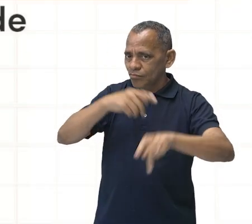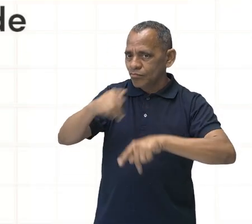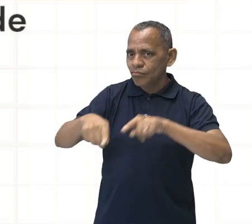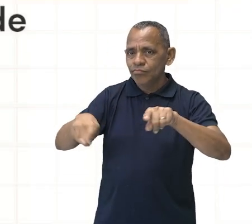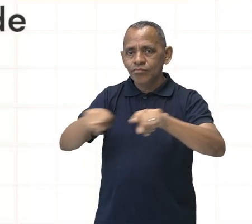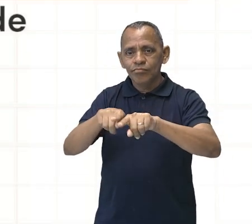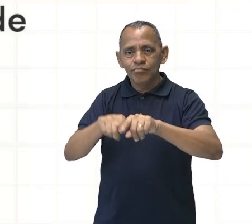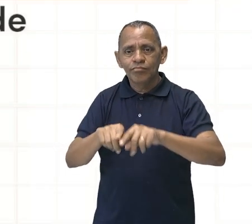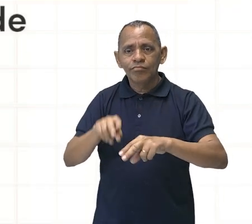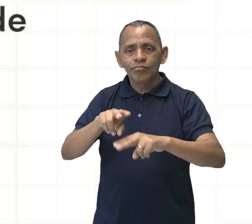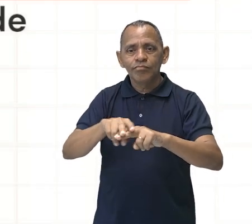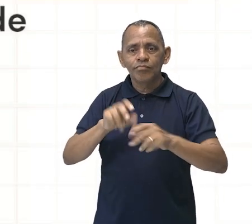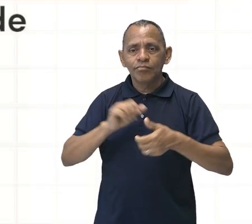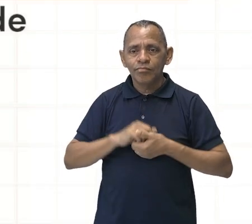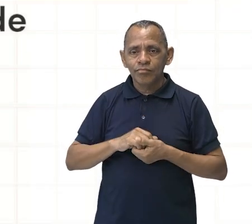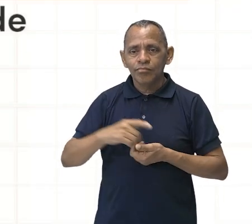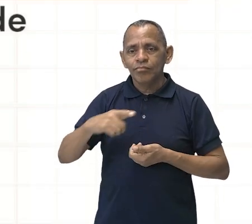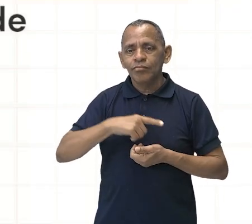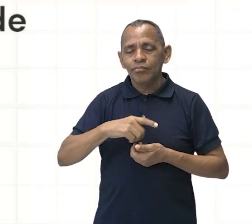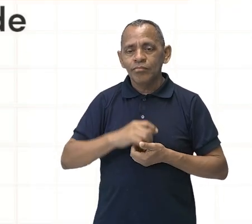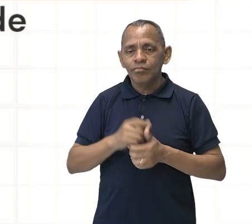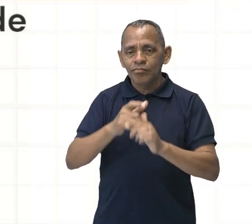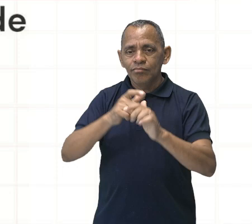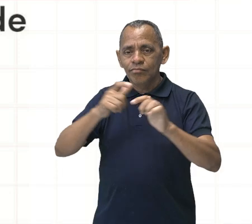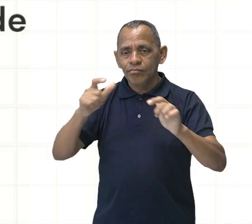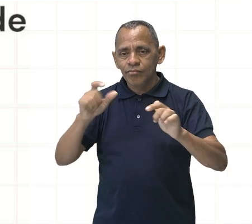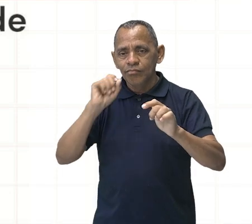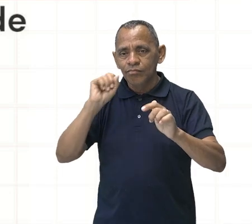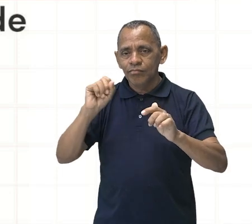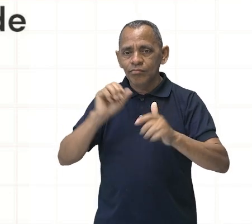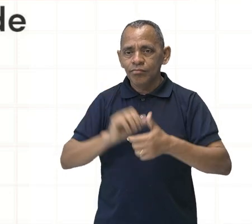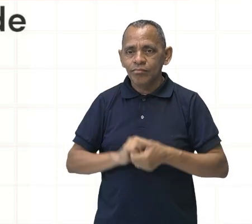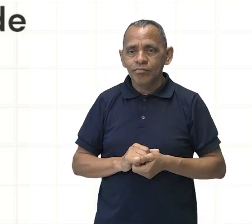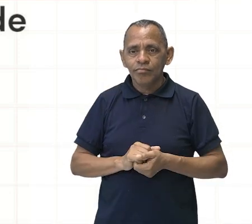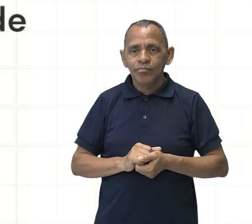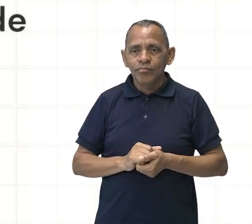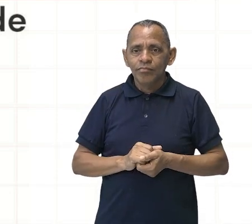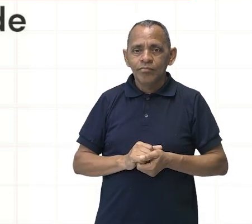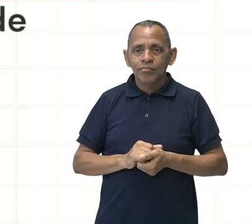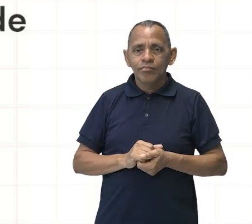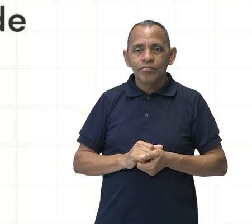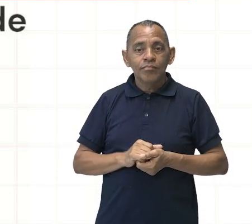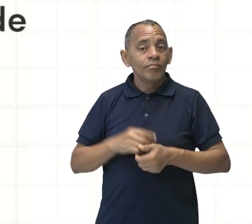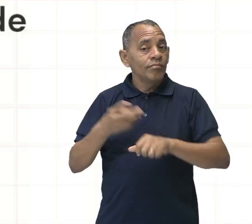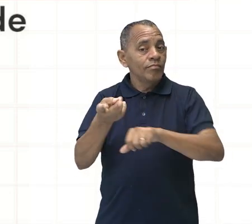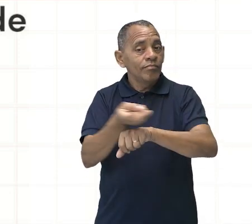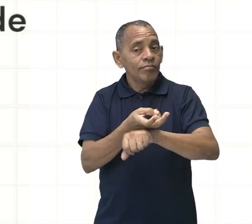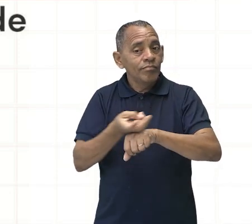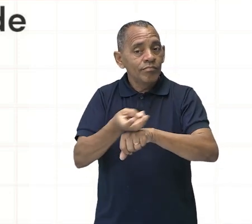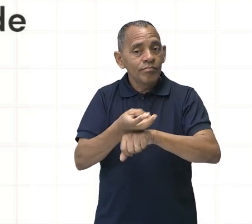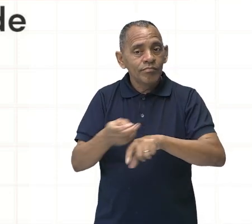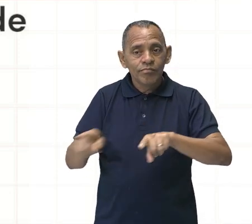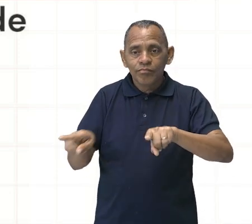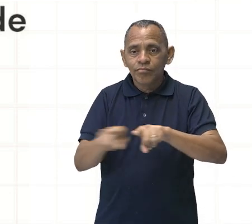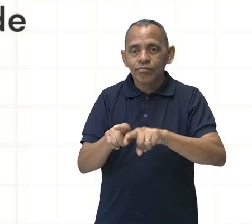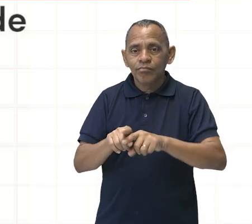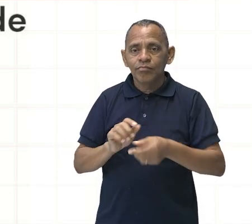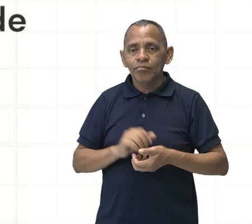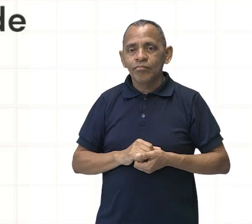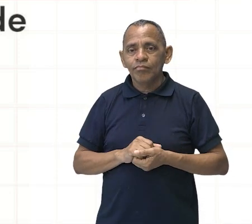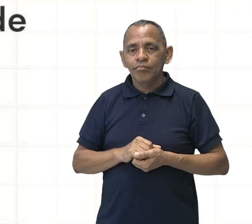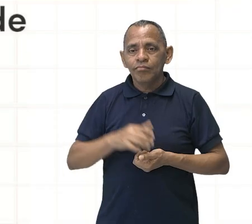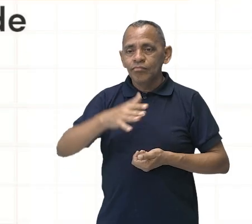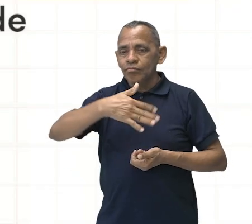devido, né, a haver ali uma maior, vamos dizer assim, procura, né, justamente por esse